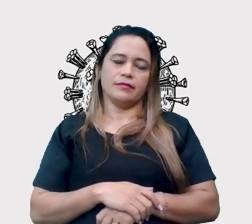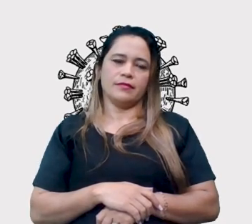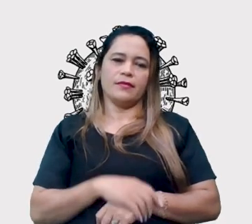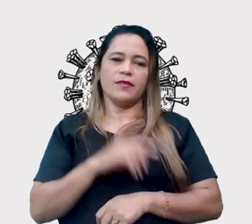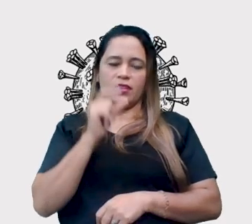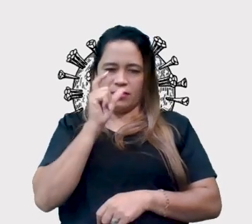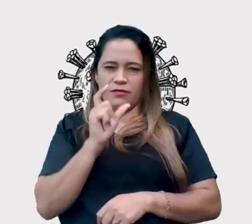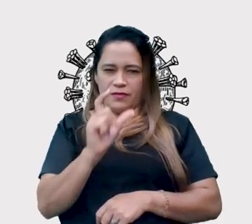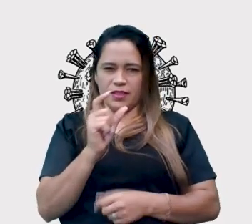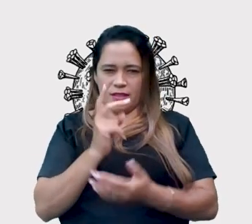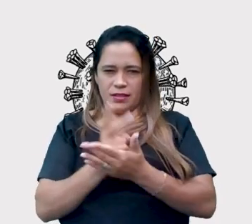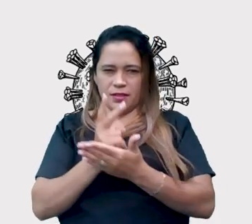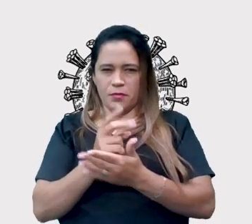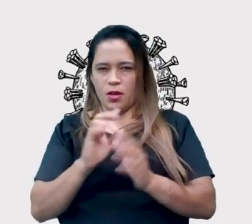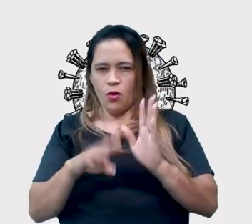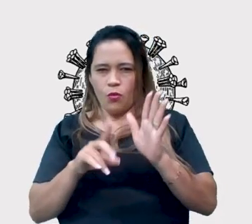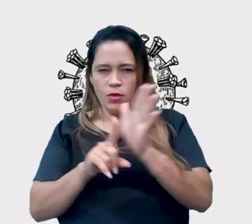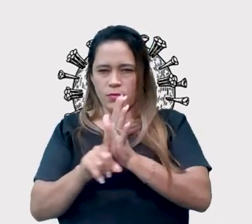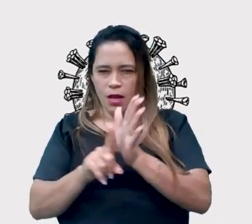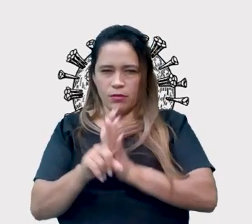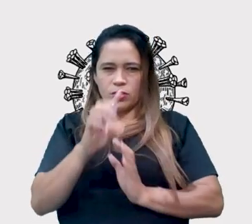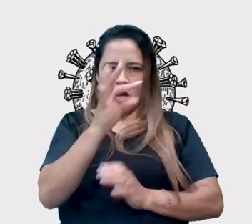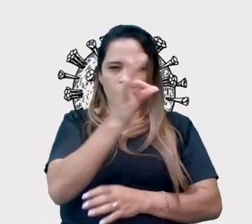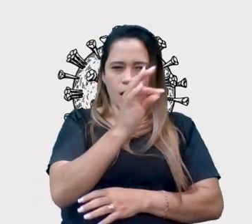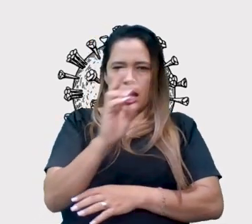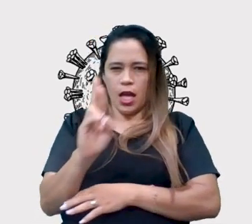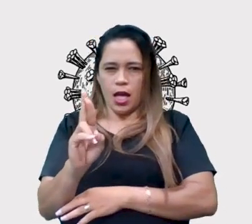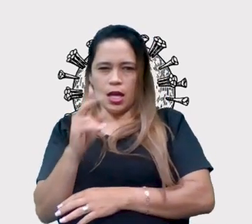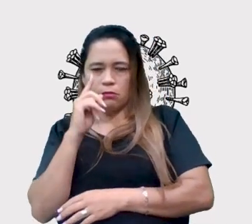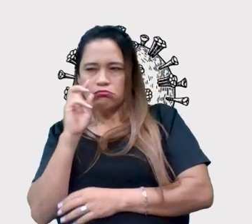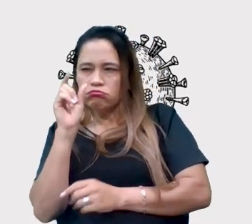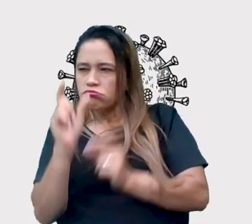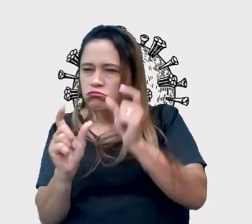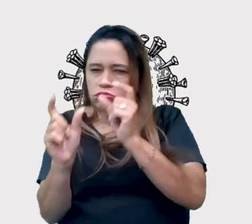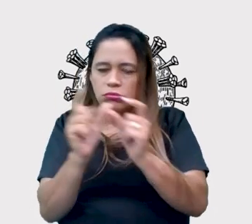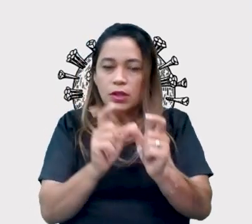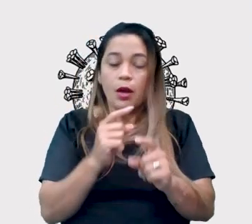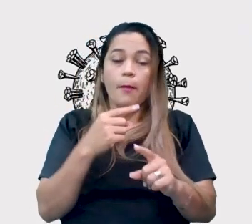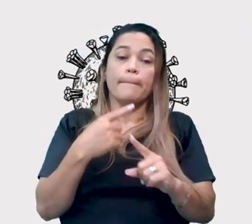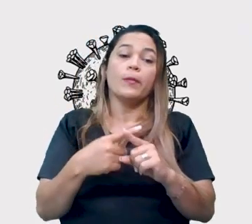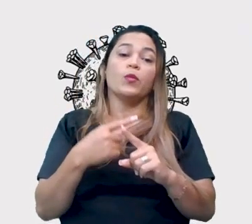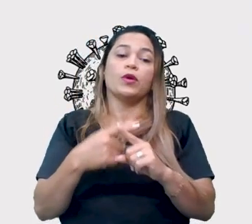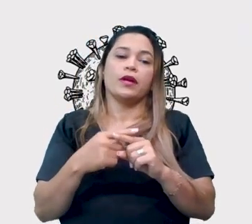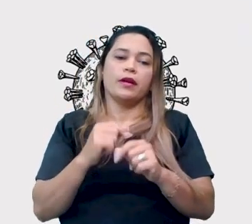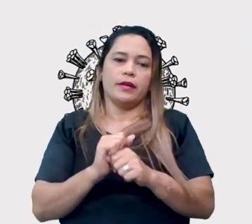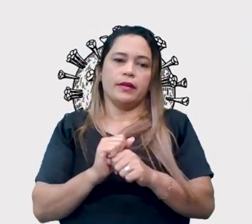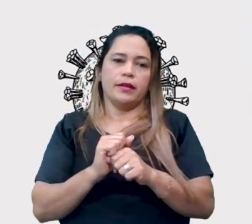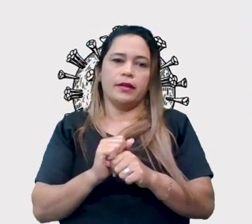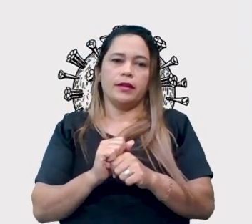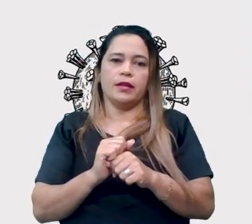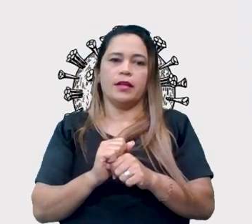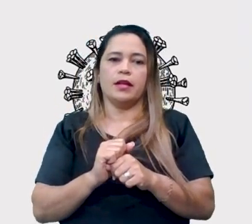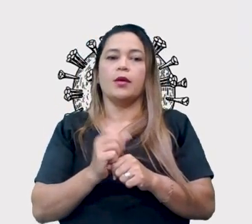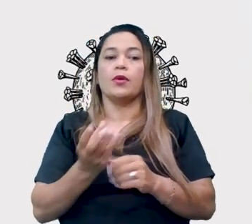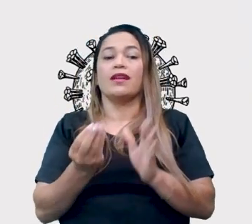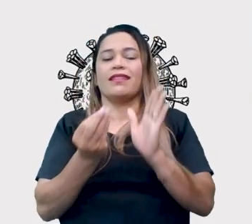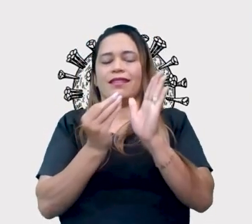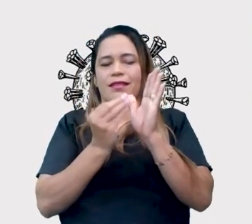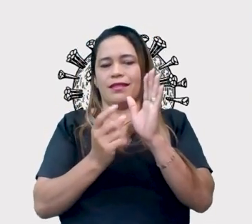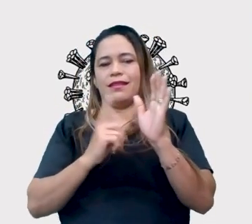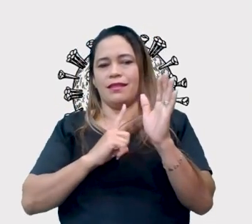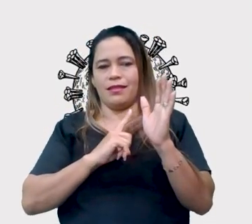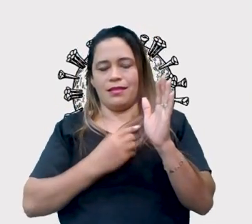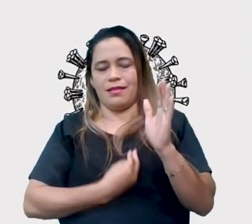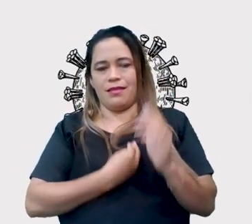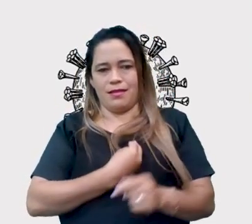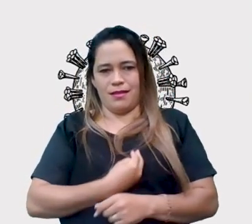sigla dela em algumas questõezinhas e algumas legendas de figuras também. Ou seja, por conta da presença desta